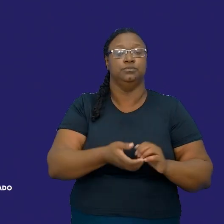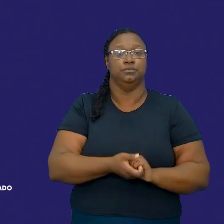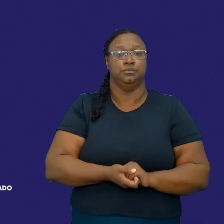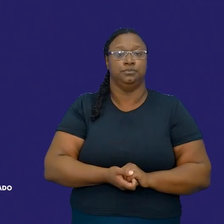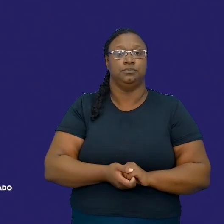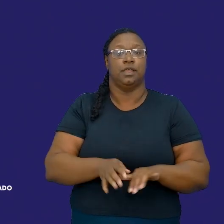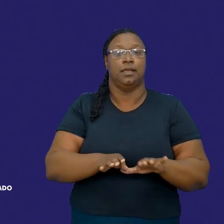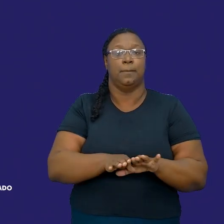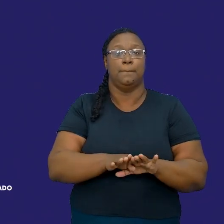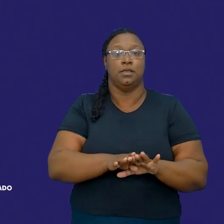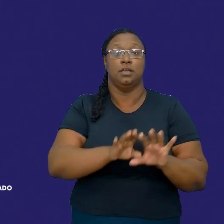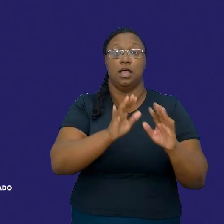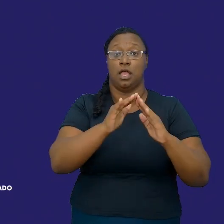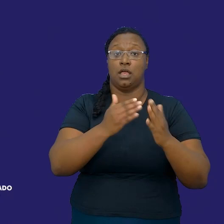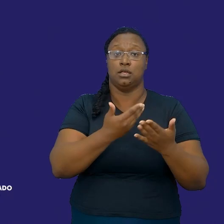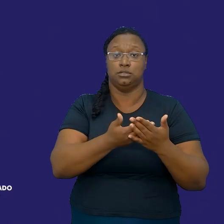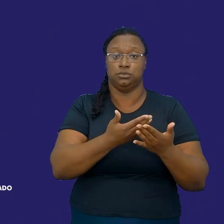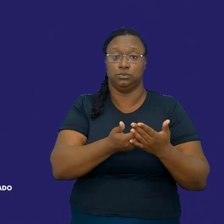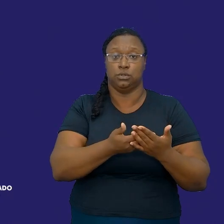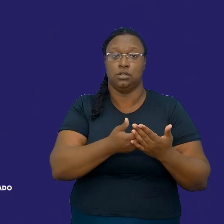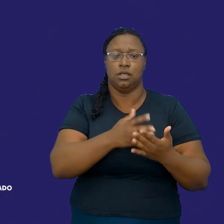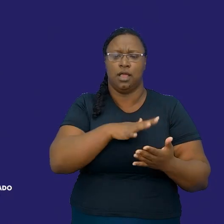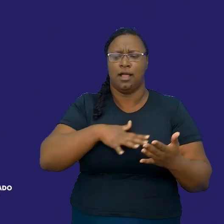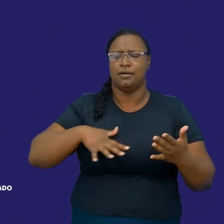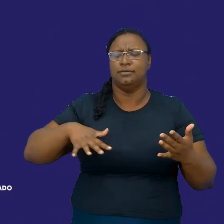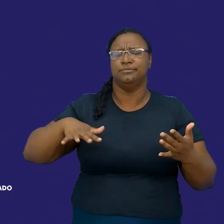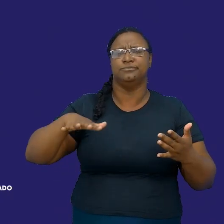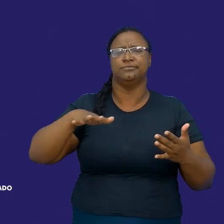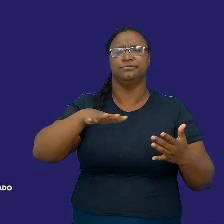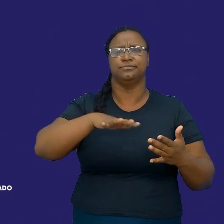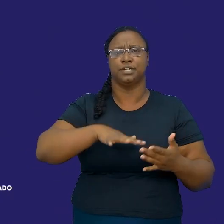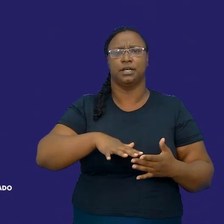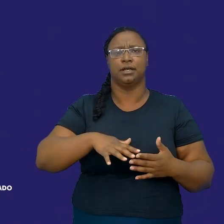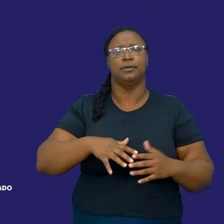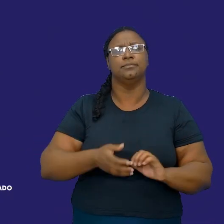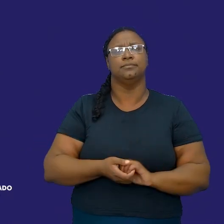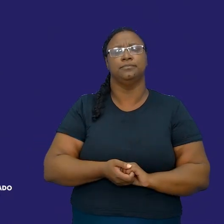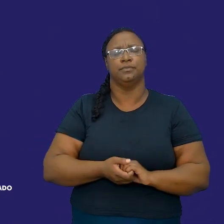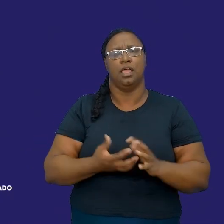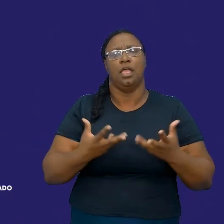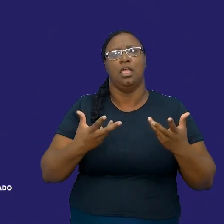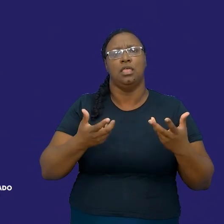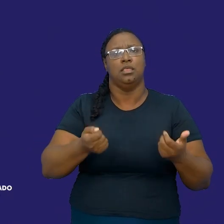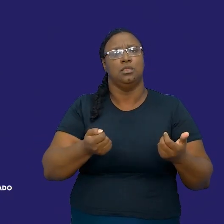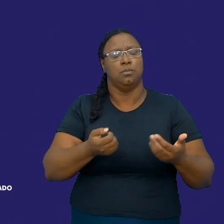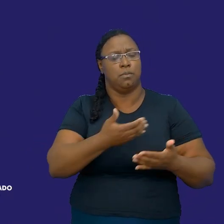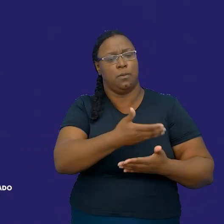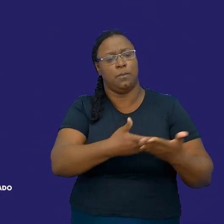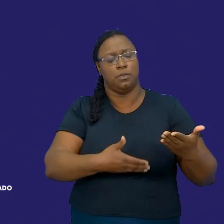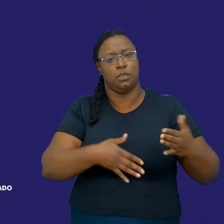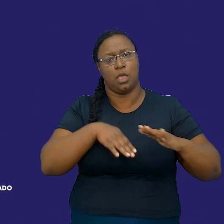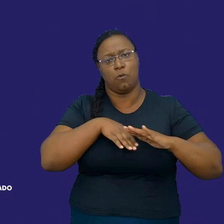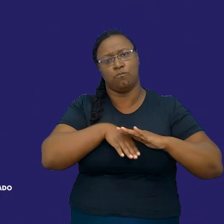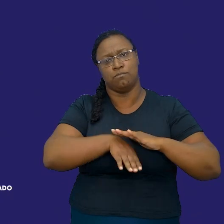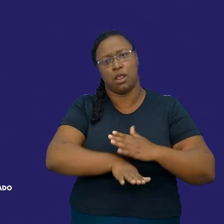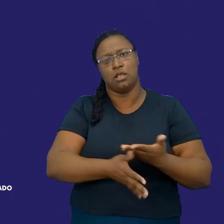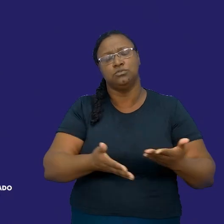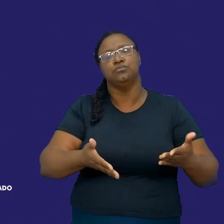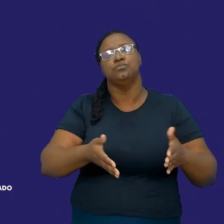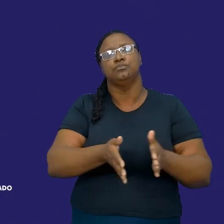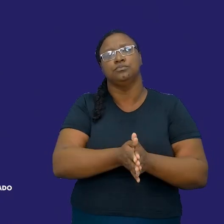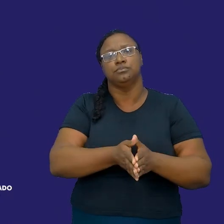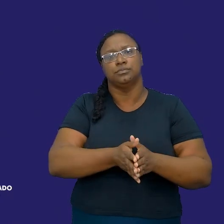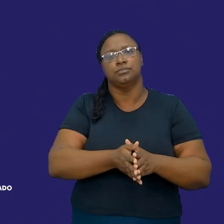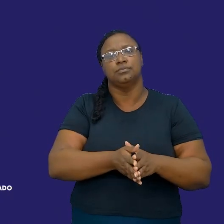e também, né, as escolas, a grande parte delas receberam, todas elas deveriam receber esse material impresso, os alunos também